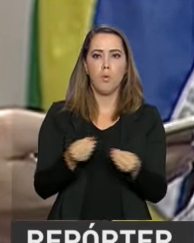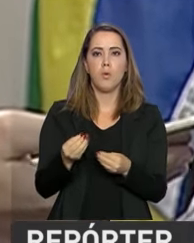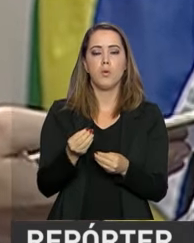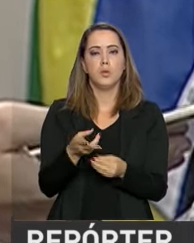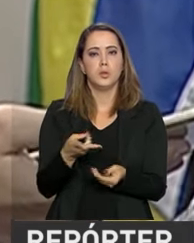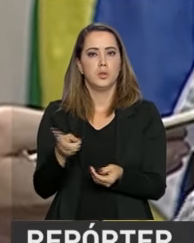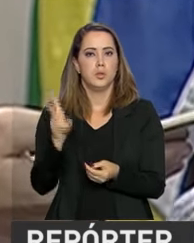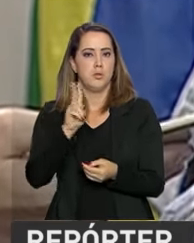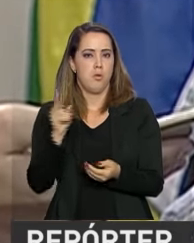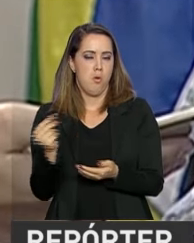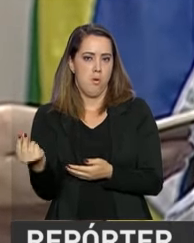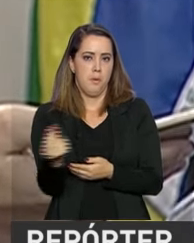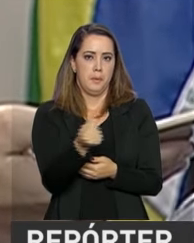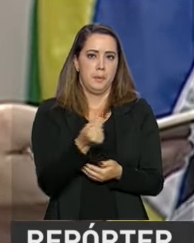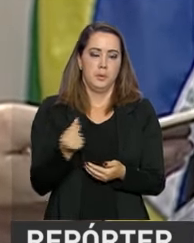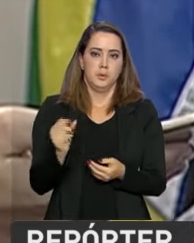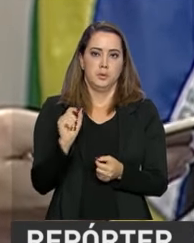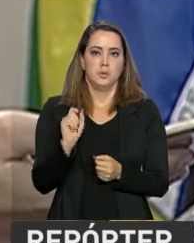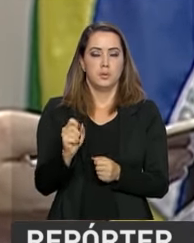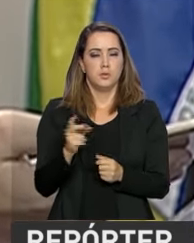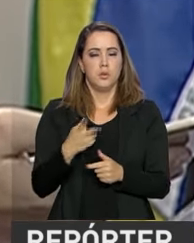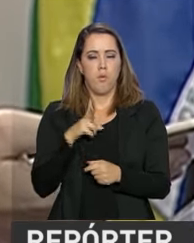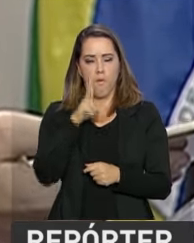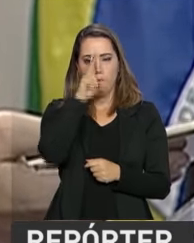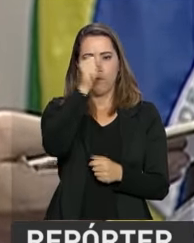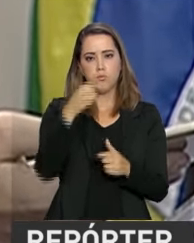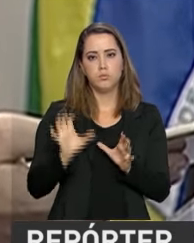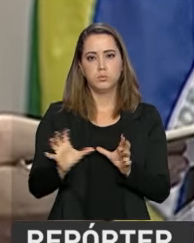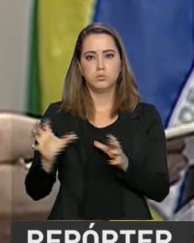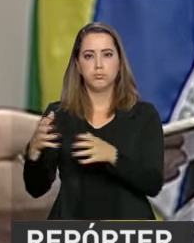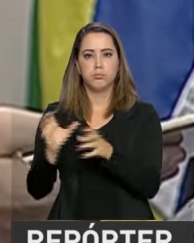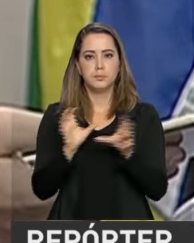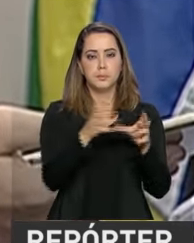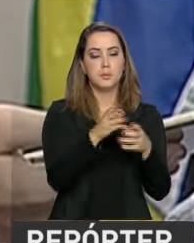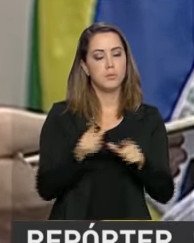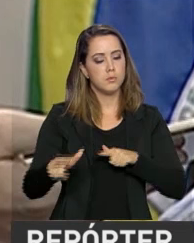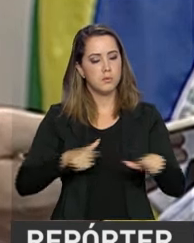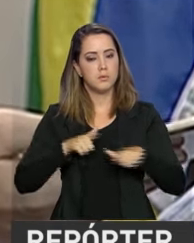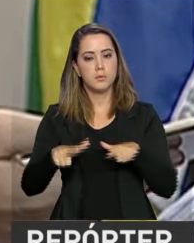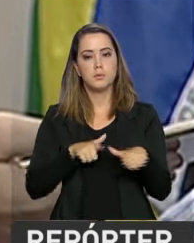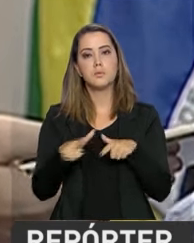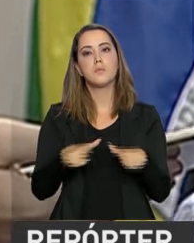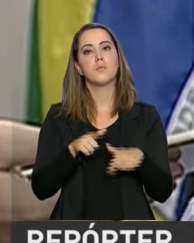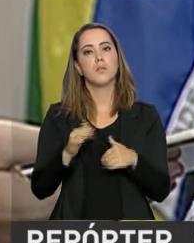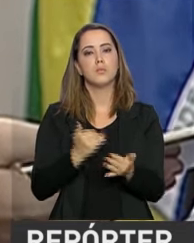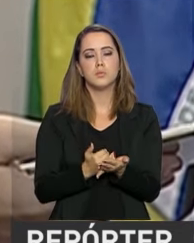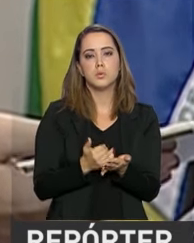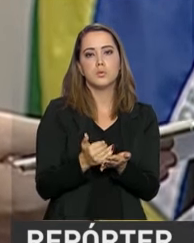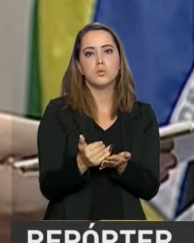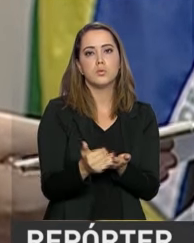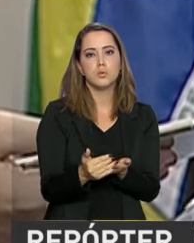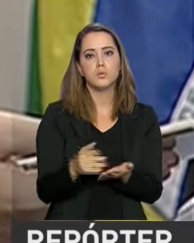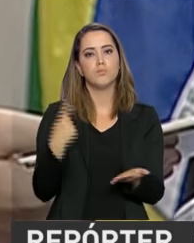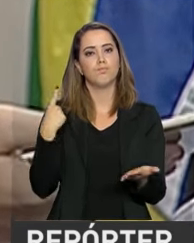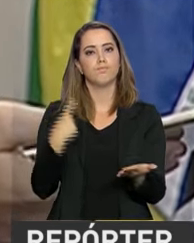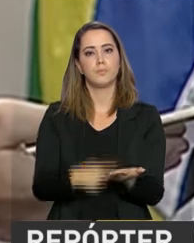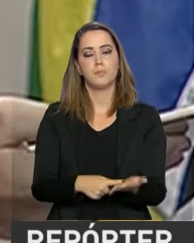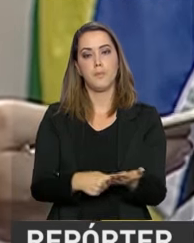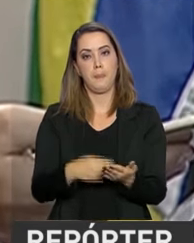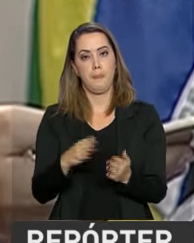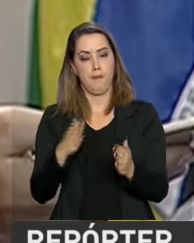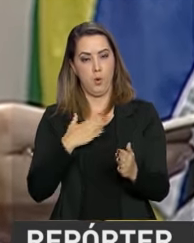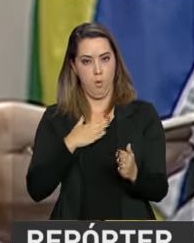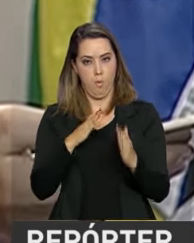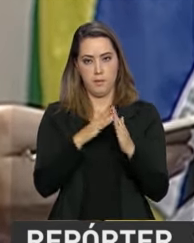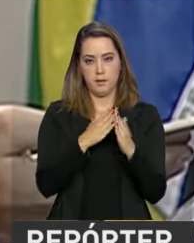do programa e vamos de um esforço coletivo buscar e trabalhar pelo seu pelo seu andamento e pela sua concretização. Minha